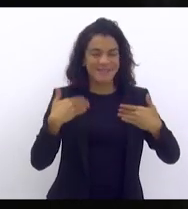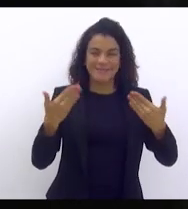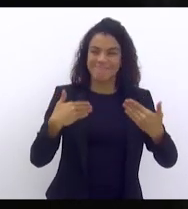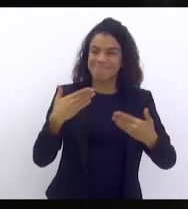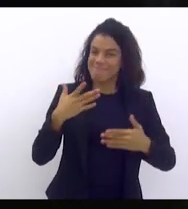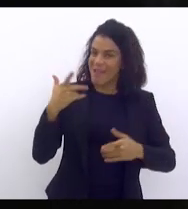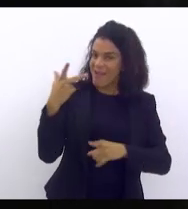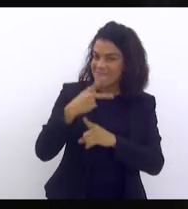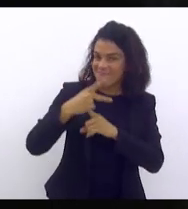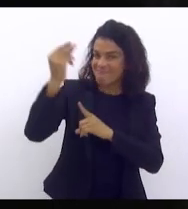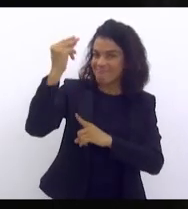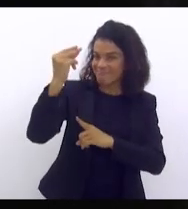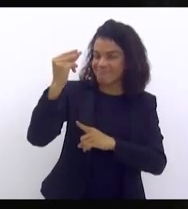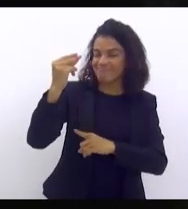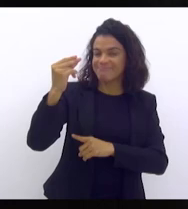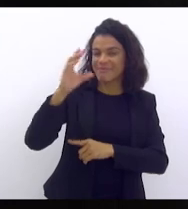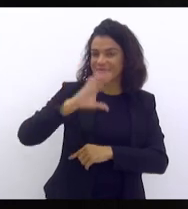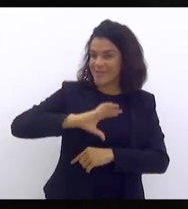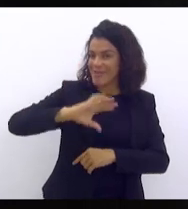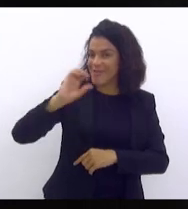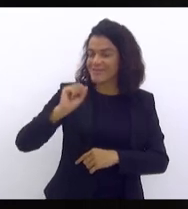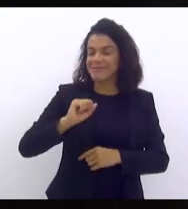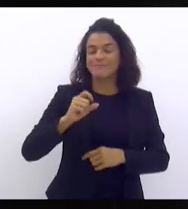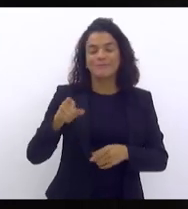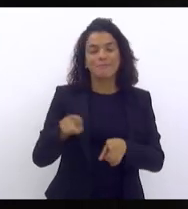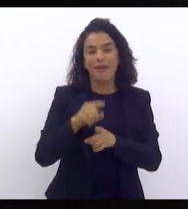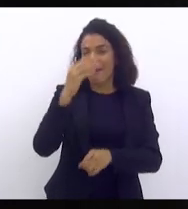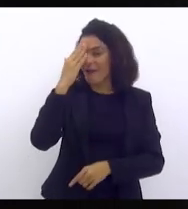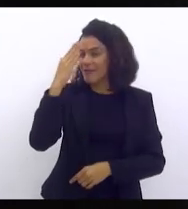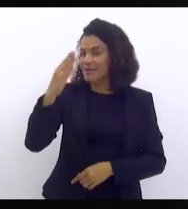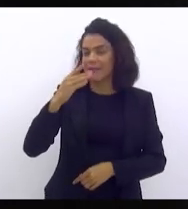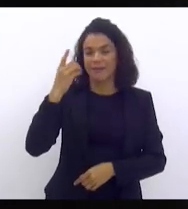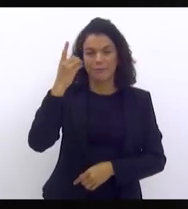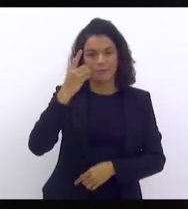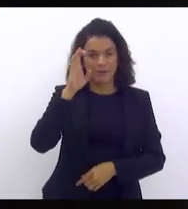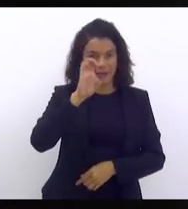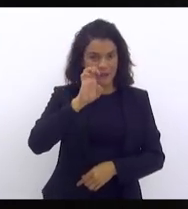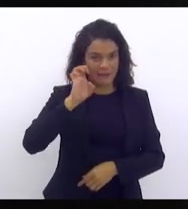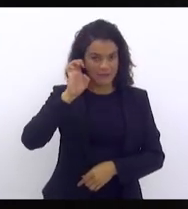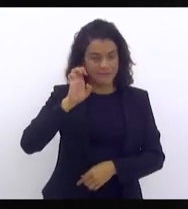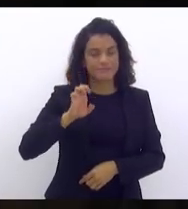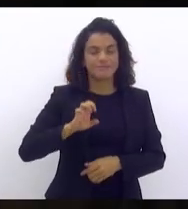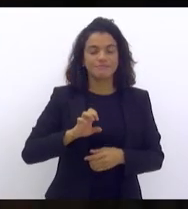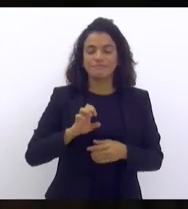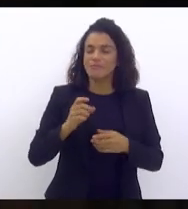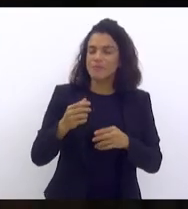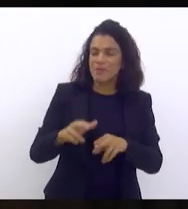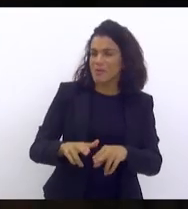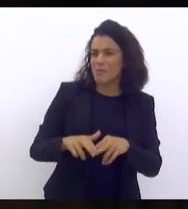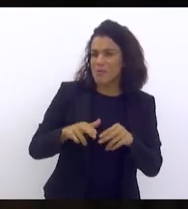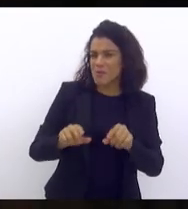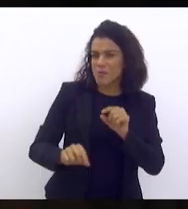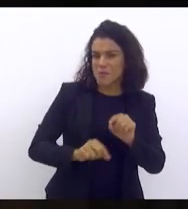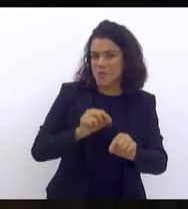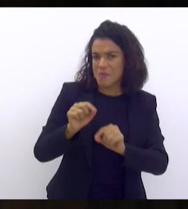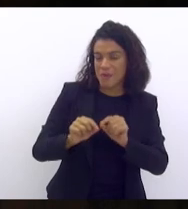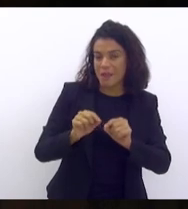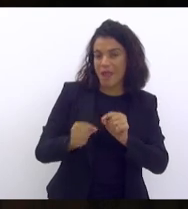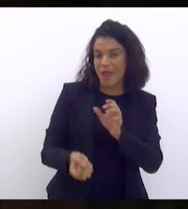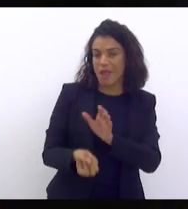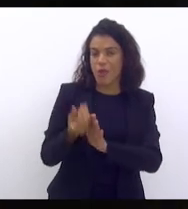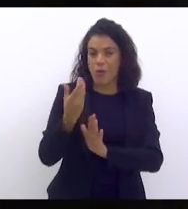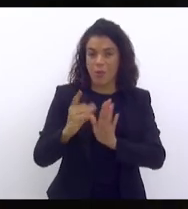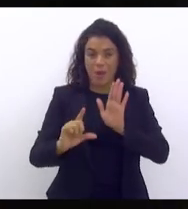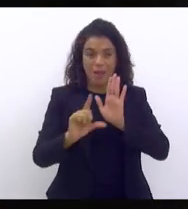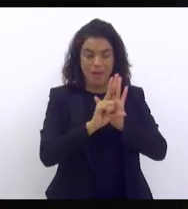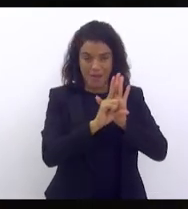pela conquista. Quero agradecer também à deputada, tá, por ter feito essa lei,